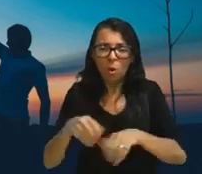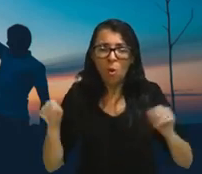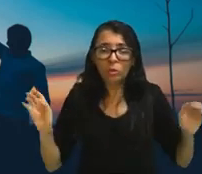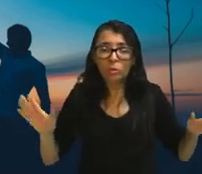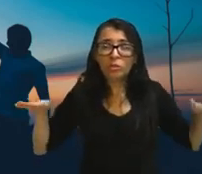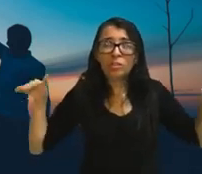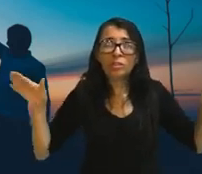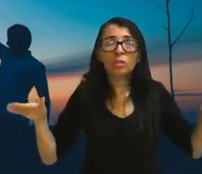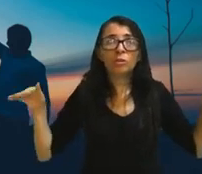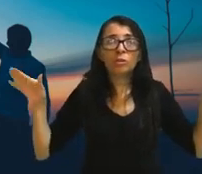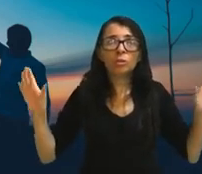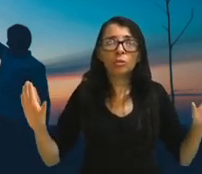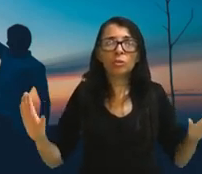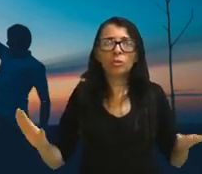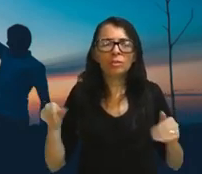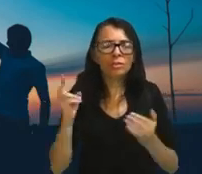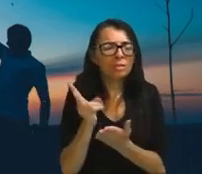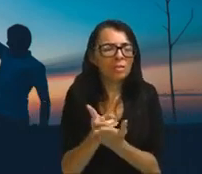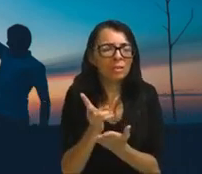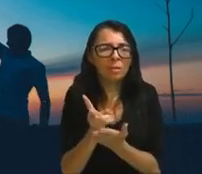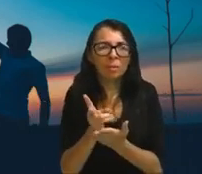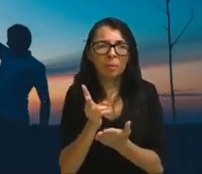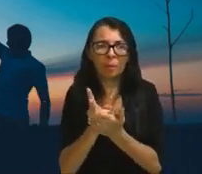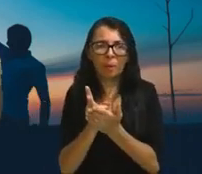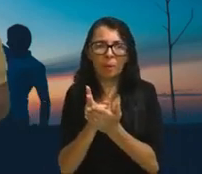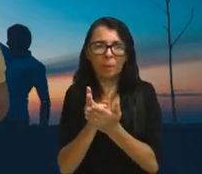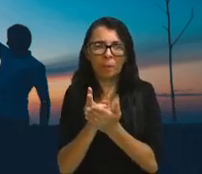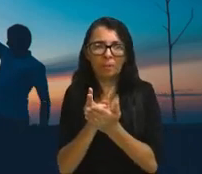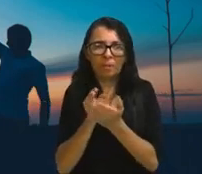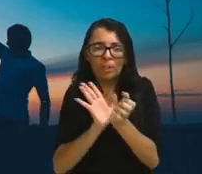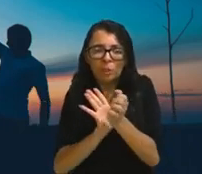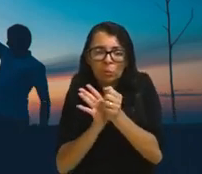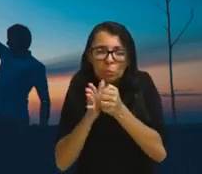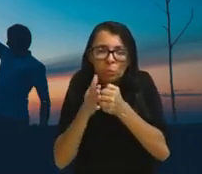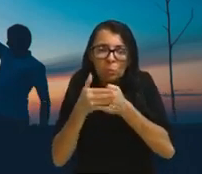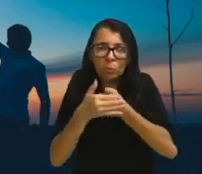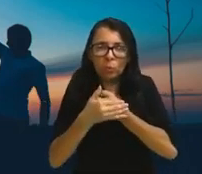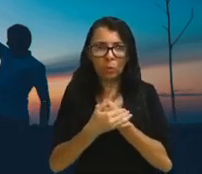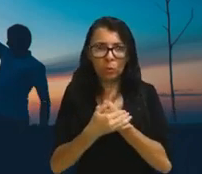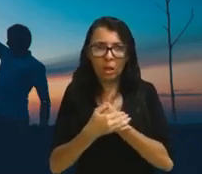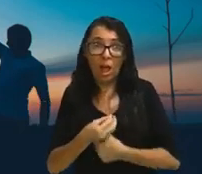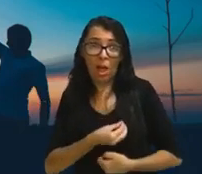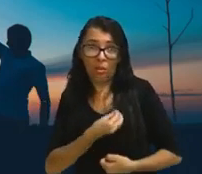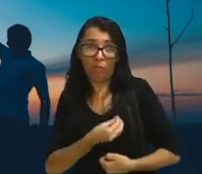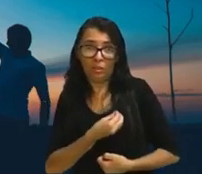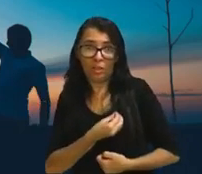um bom dia de trabalho, que nós tenhamos um bom dia junto aos nossos